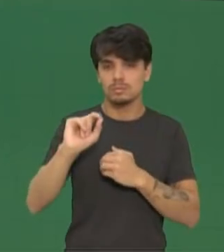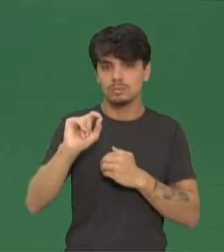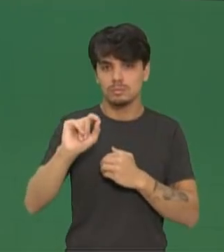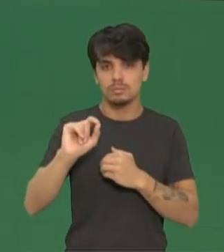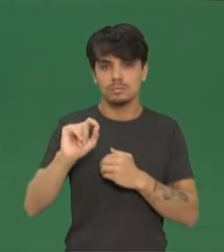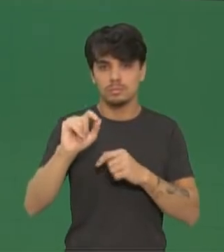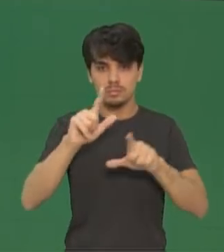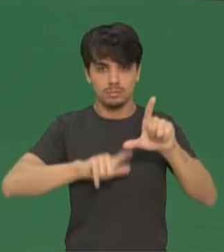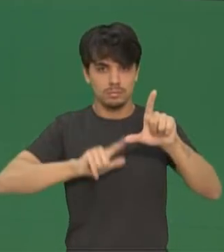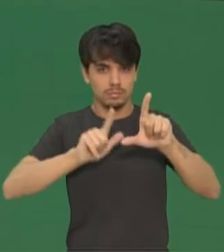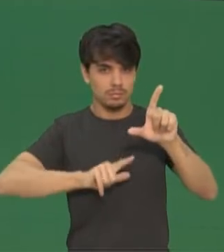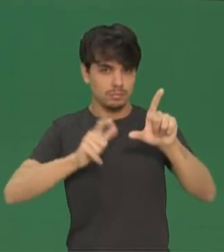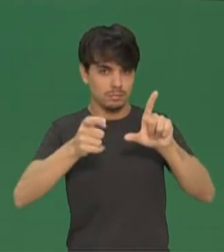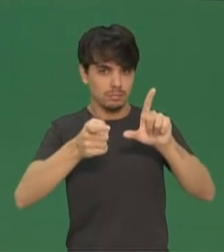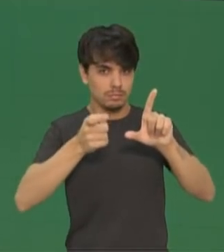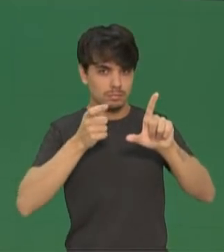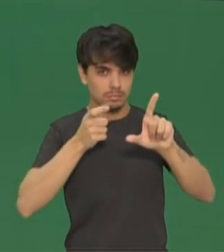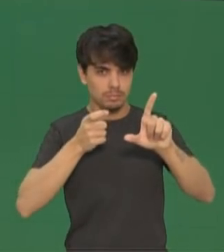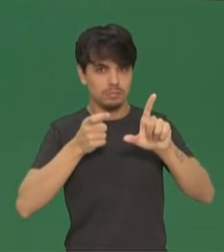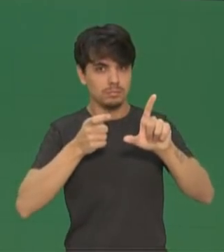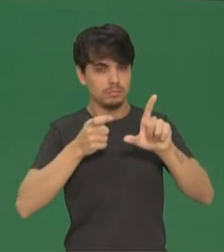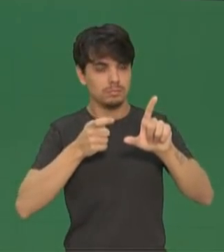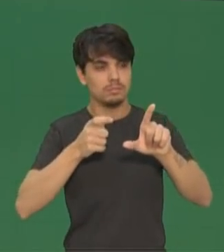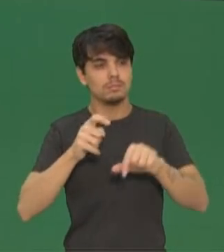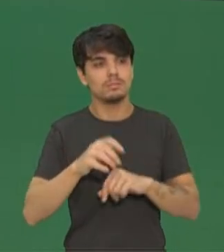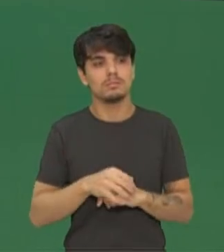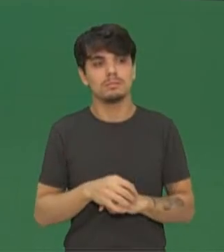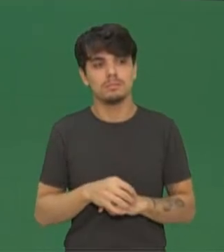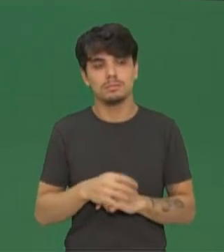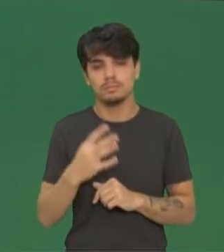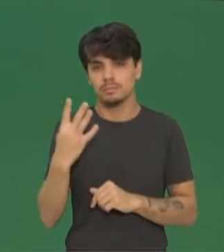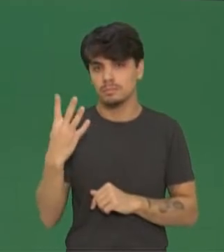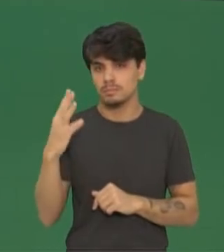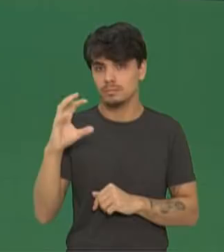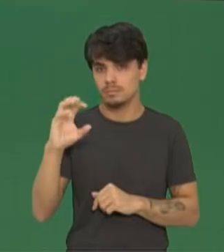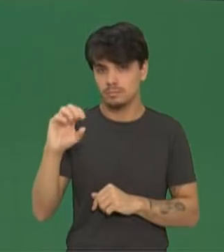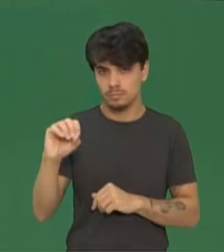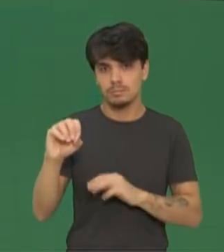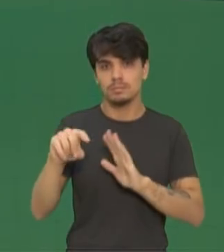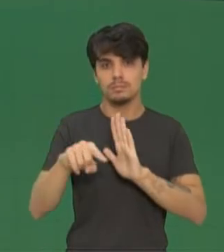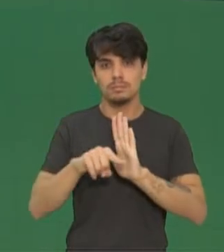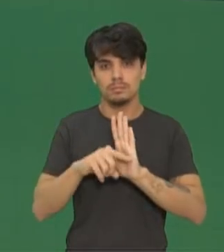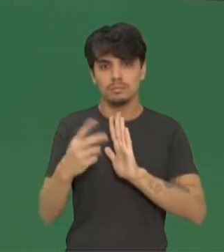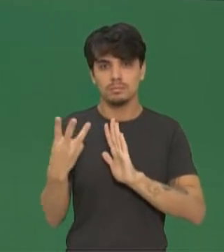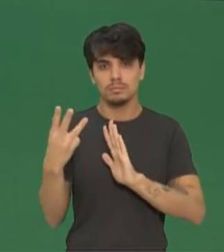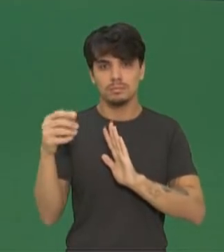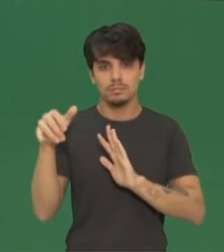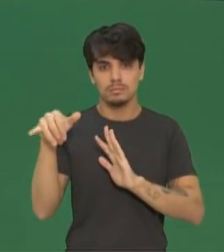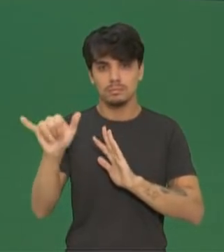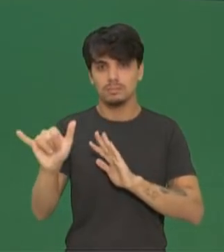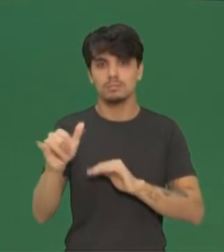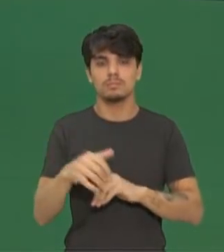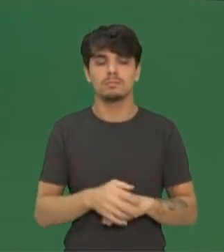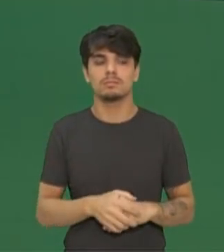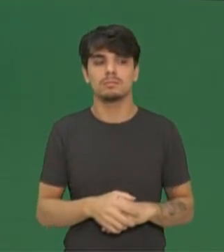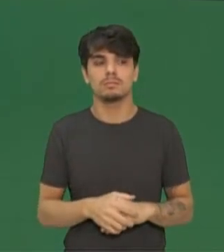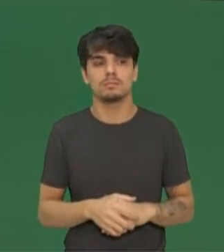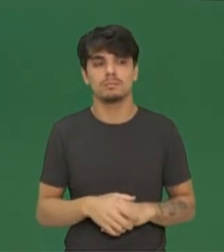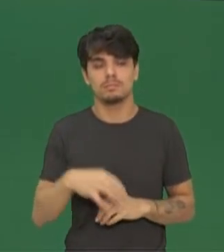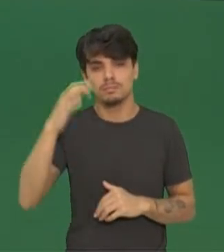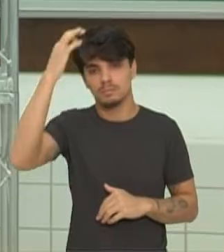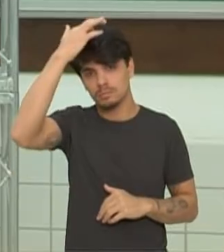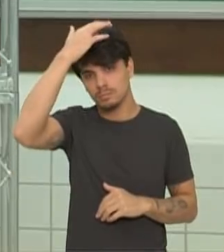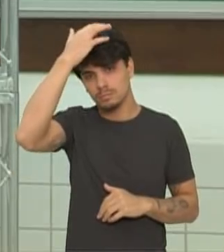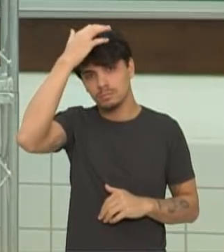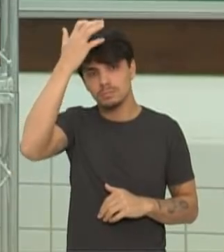na incógnita x e deu 40 menos 3y, certo? E